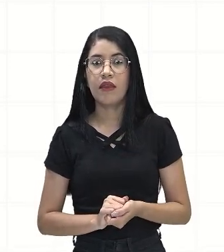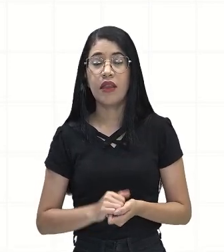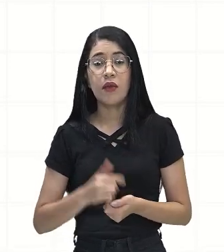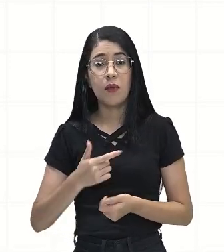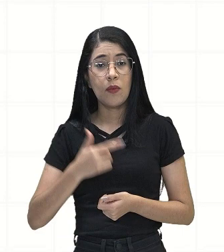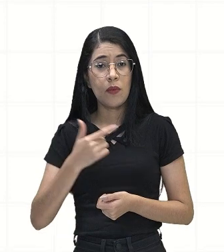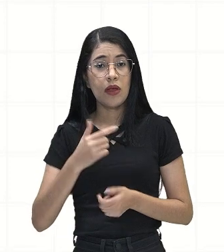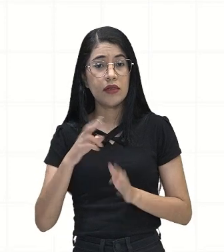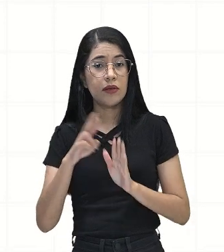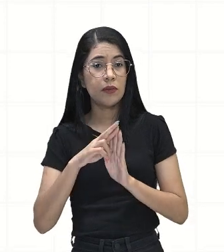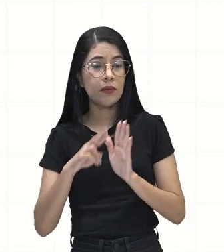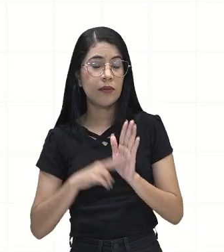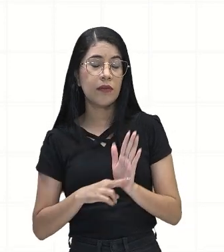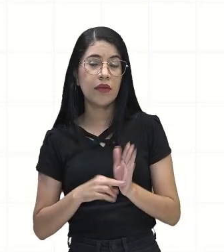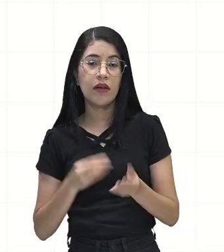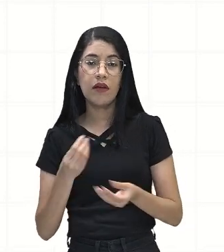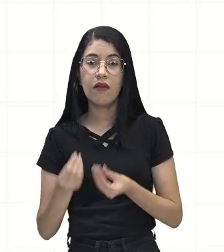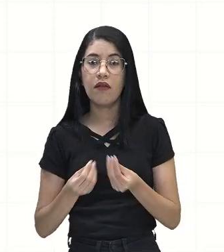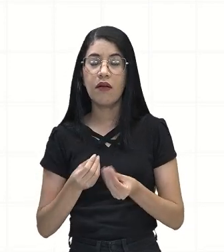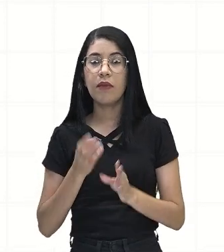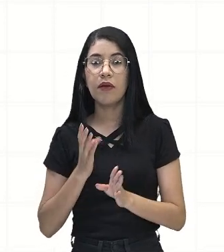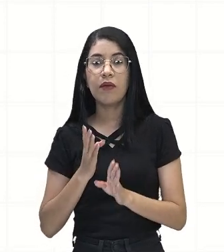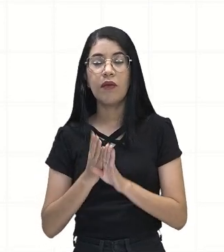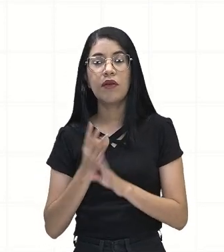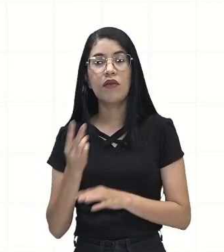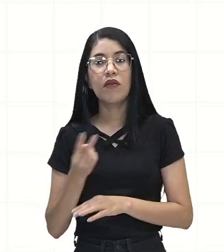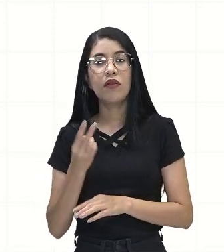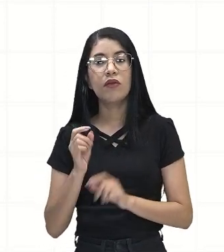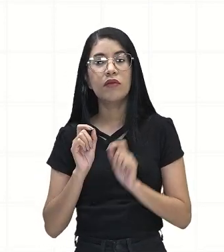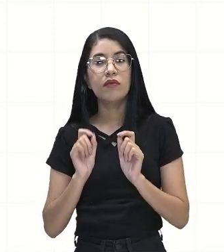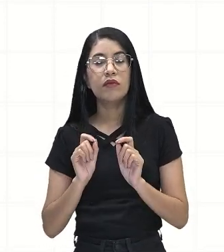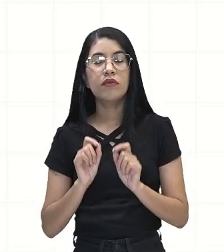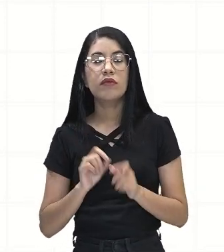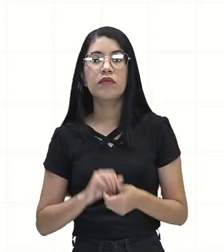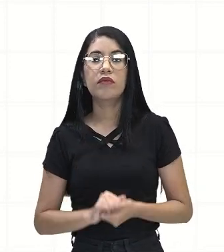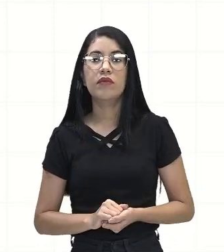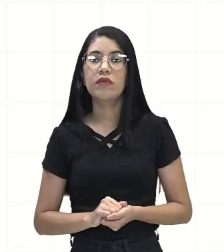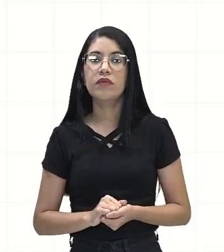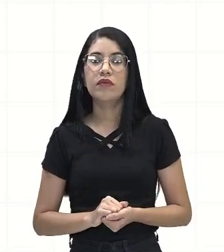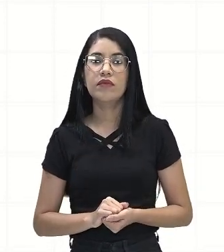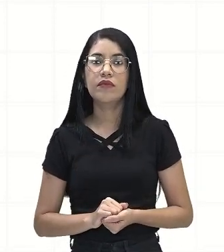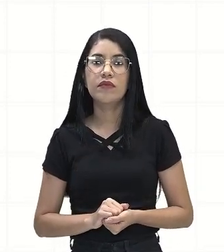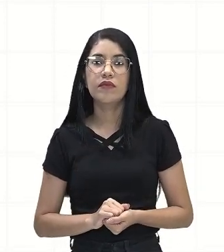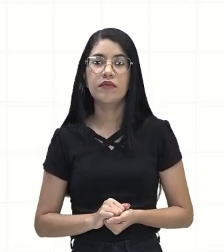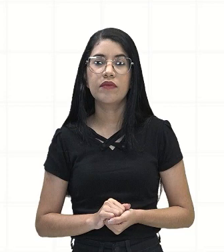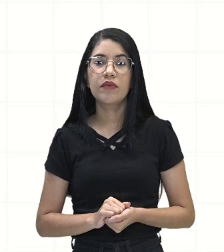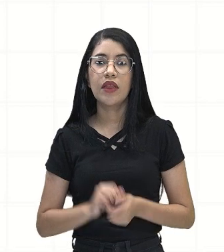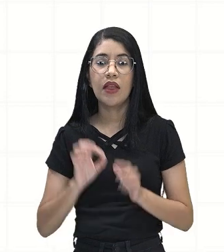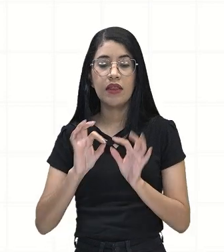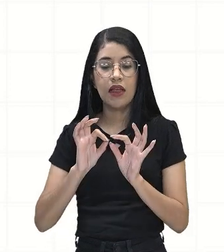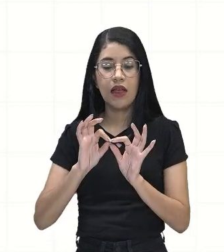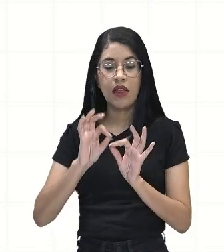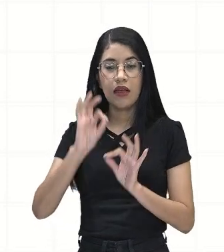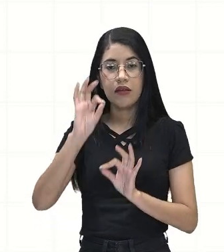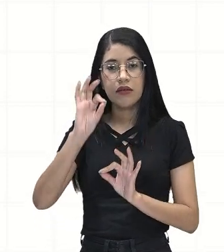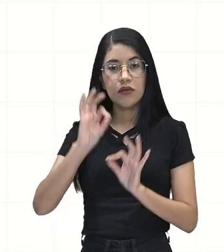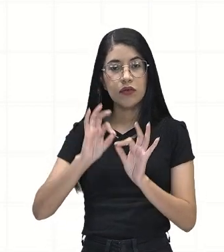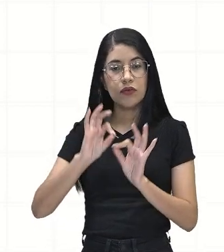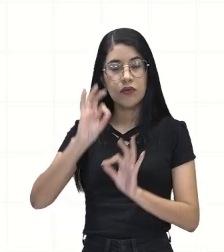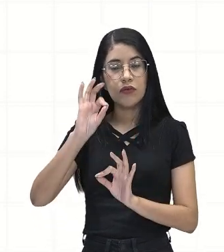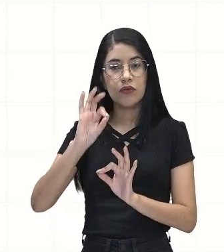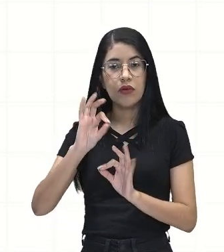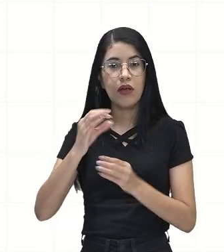relação, né? Para quê? Para determinar, porque nós podemos determinar essa altura.